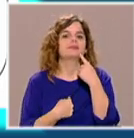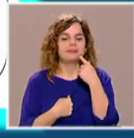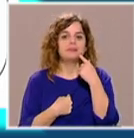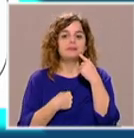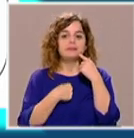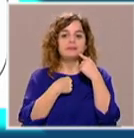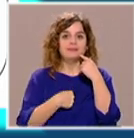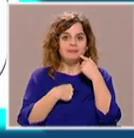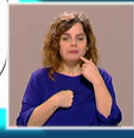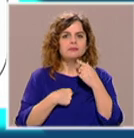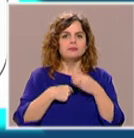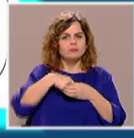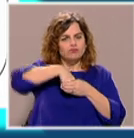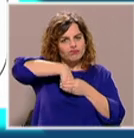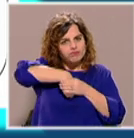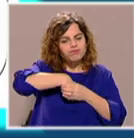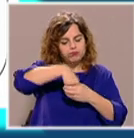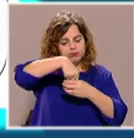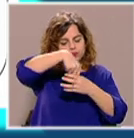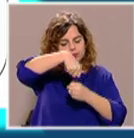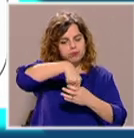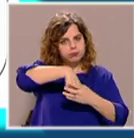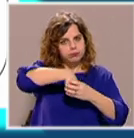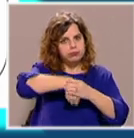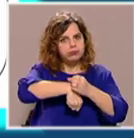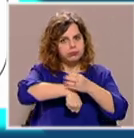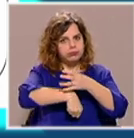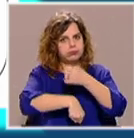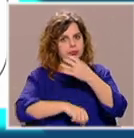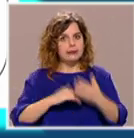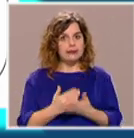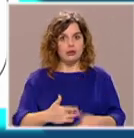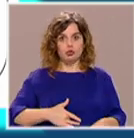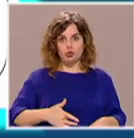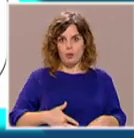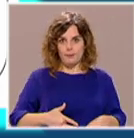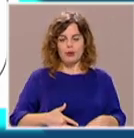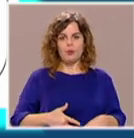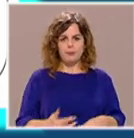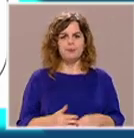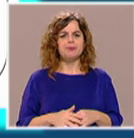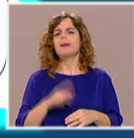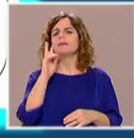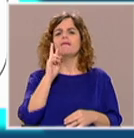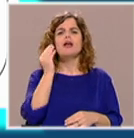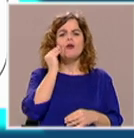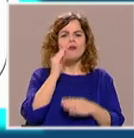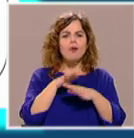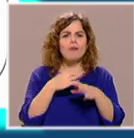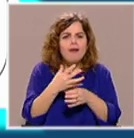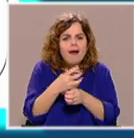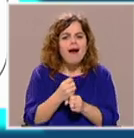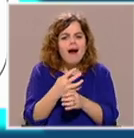no esófago empurrado até ao estômago. Fazer então aqui um parênteses para vos explicar só, ver aqui umas animações dos movimentos